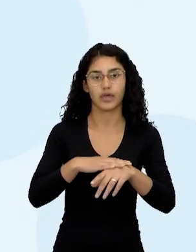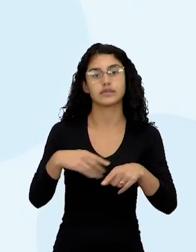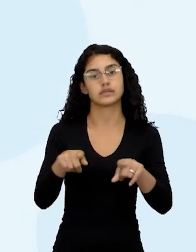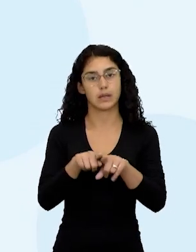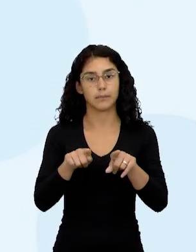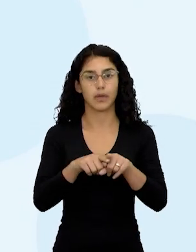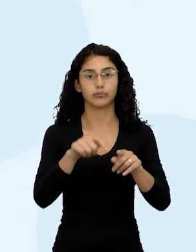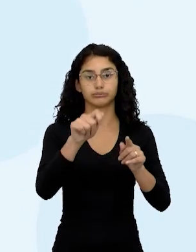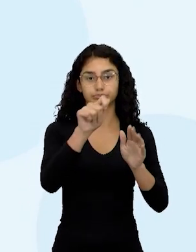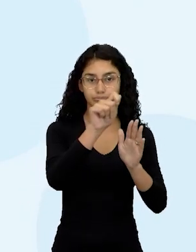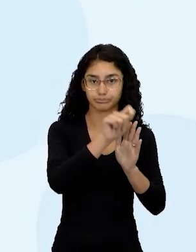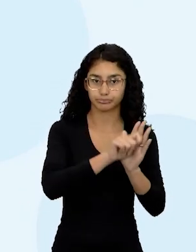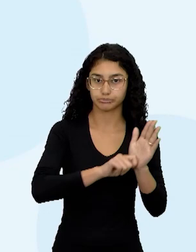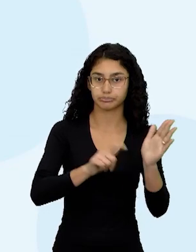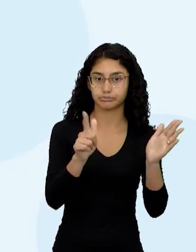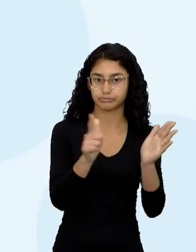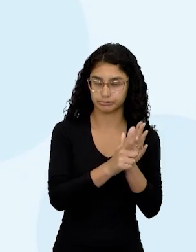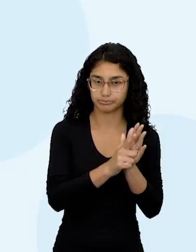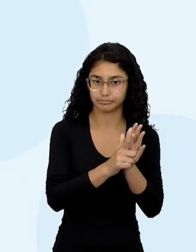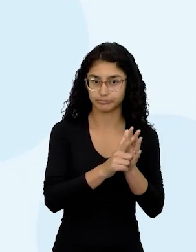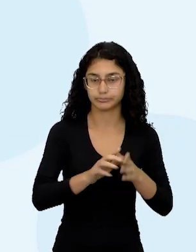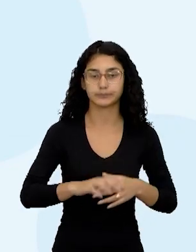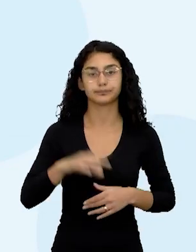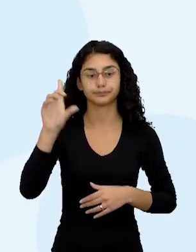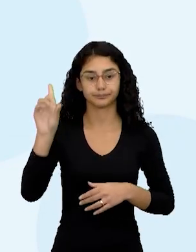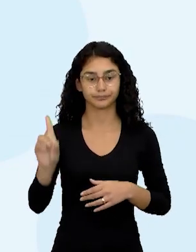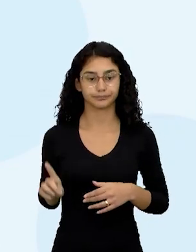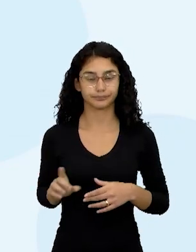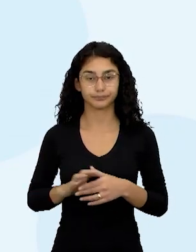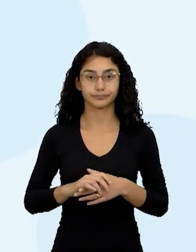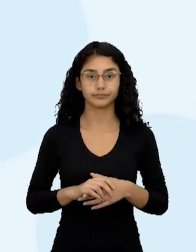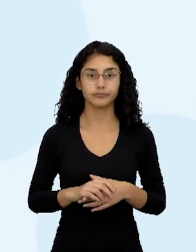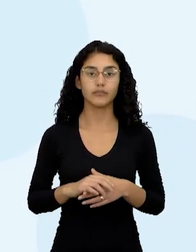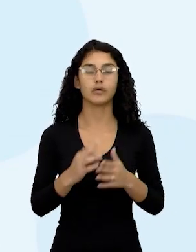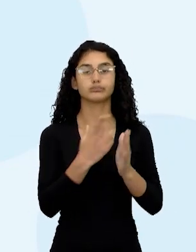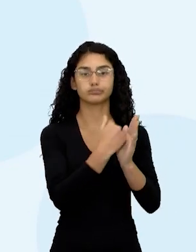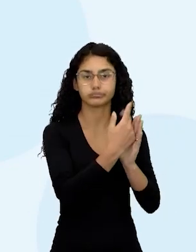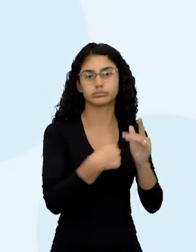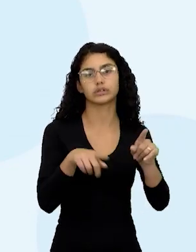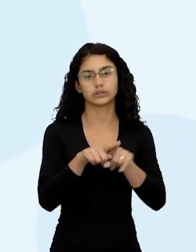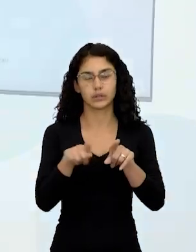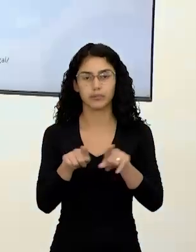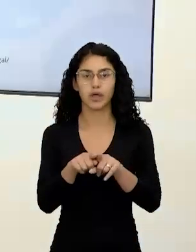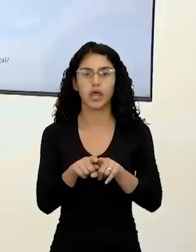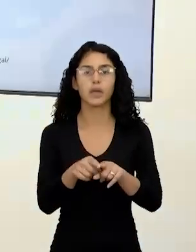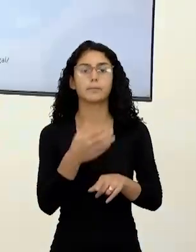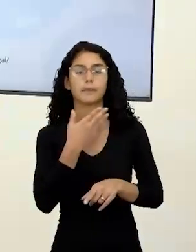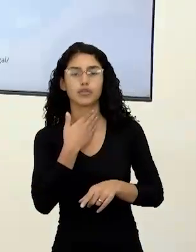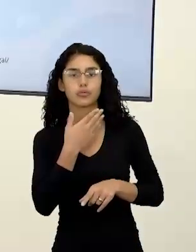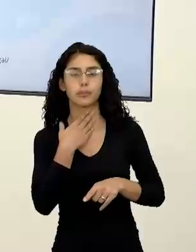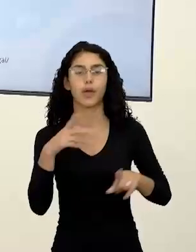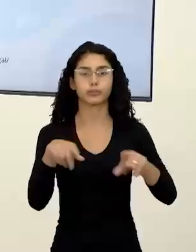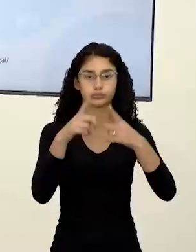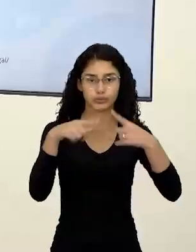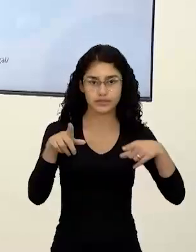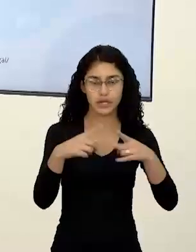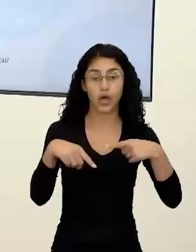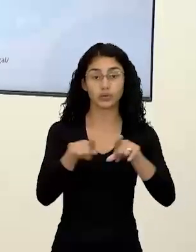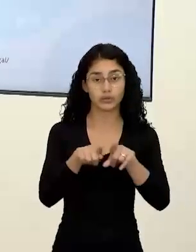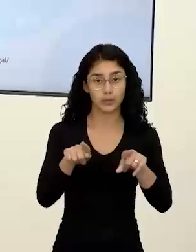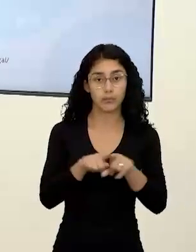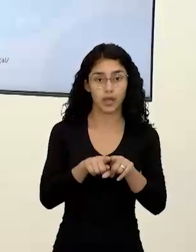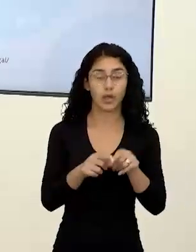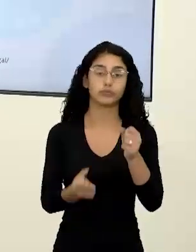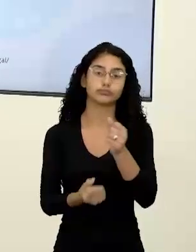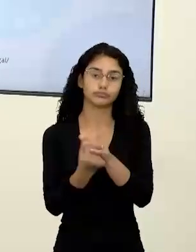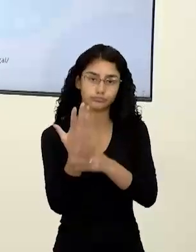tá? E obras dramáticas, como peças e musicais. Também alguém fez aquela música, alguém escreveu aquele